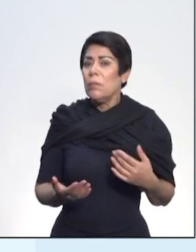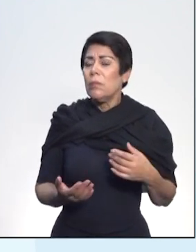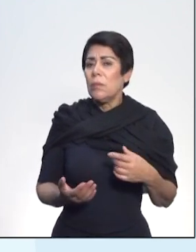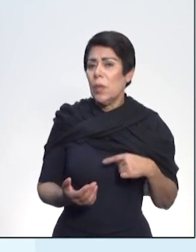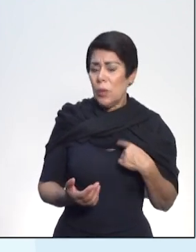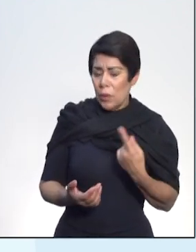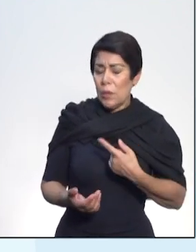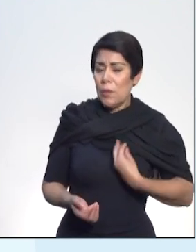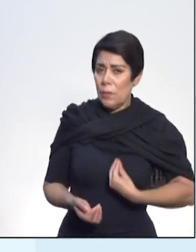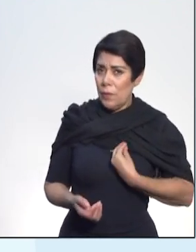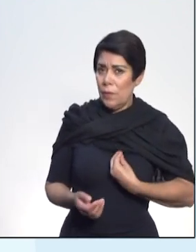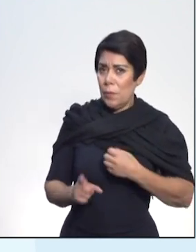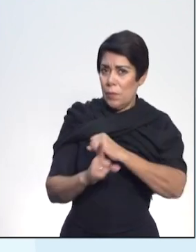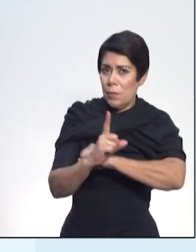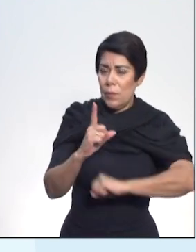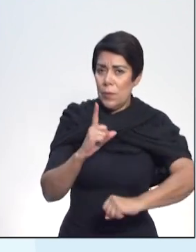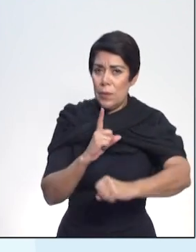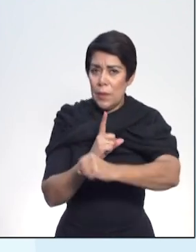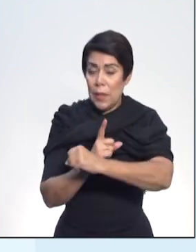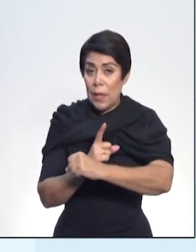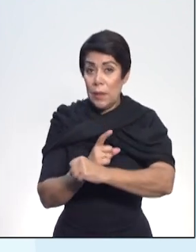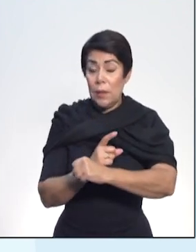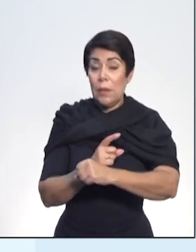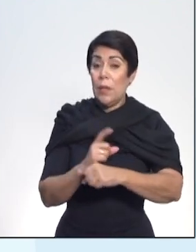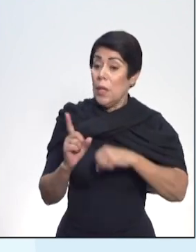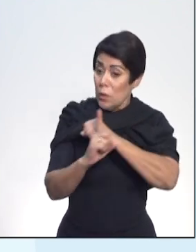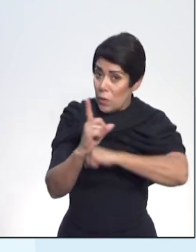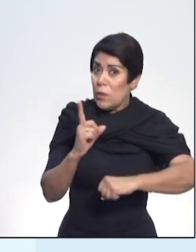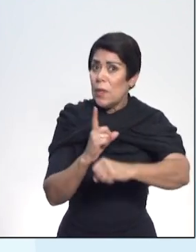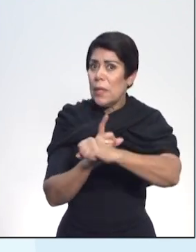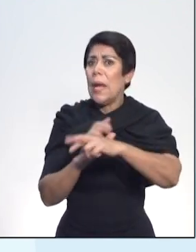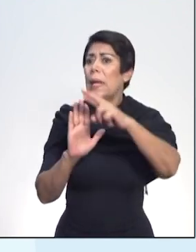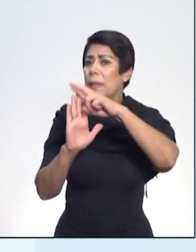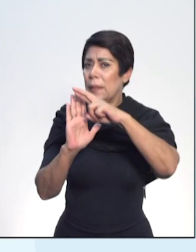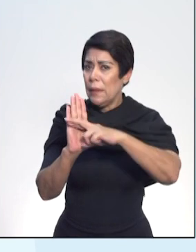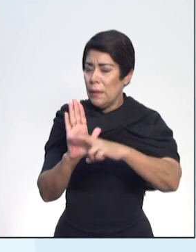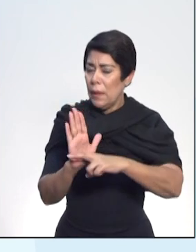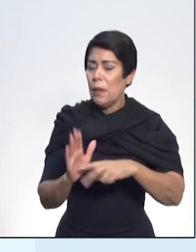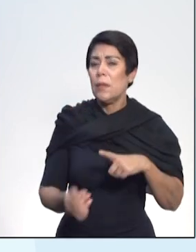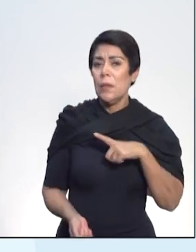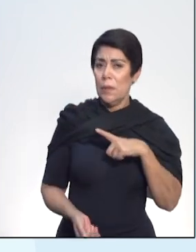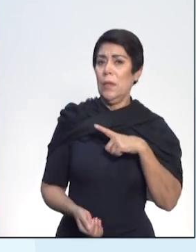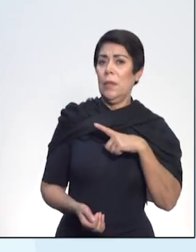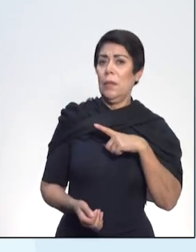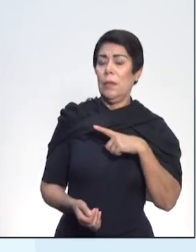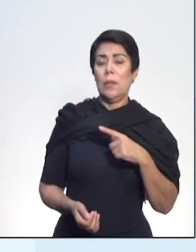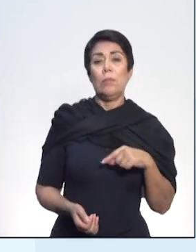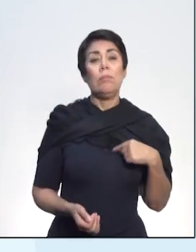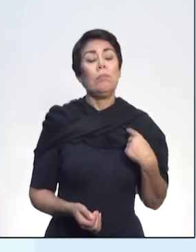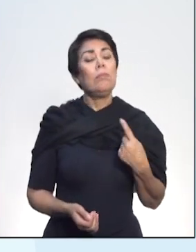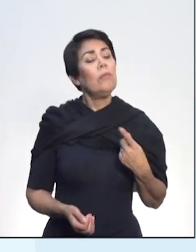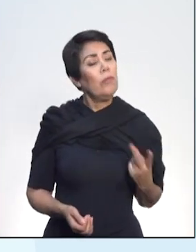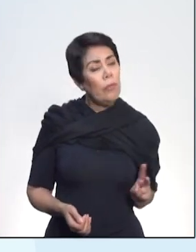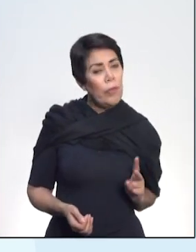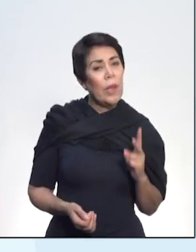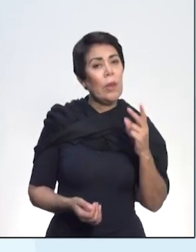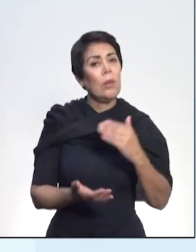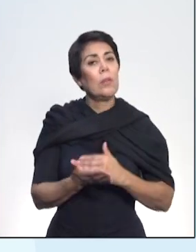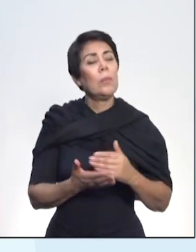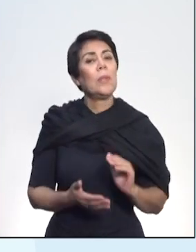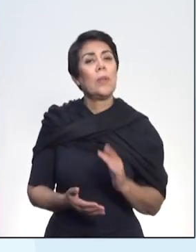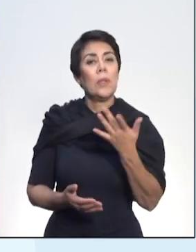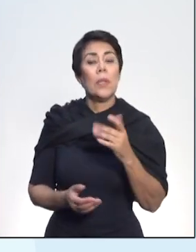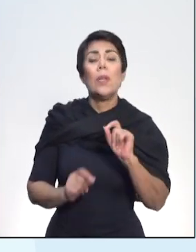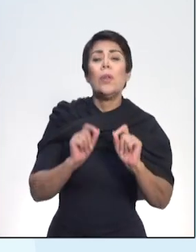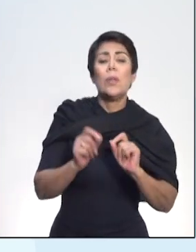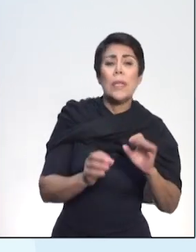viver em sociedade, a seguir regras, regras morais, a gente cria esses valores, a gente define o que é